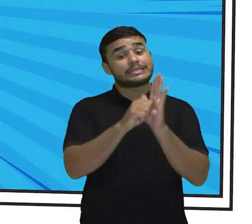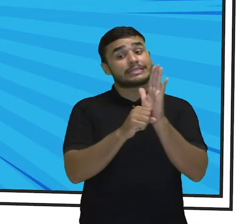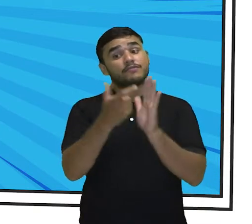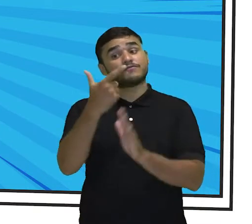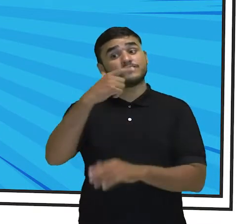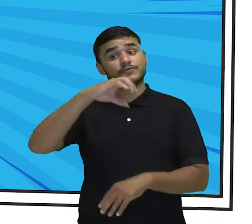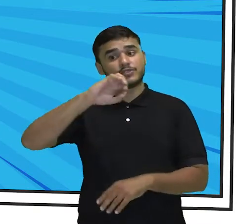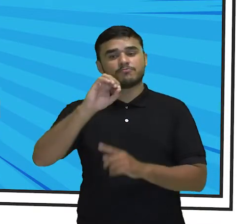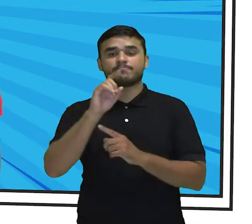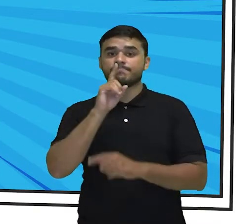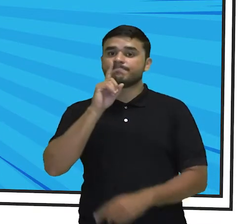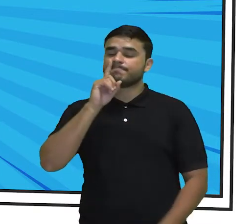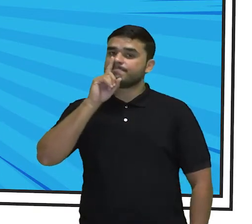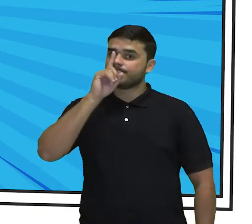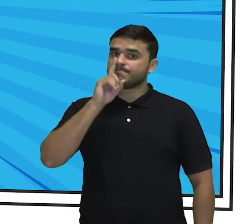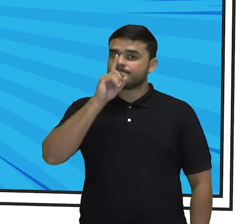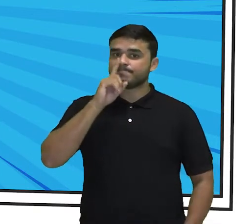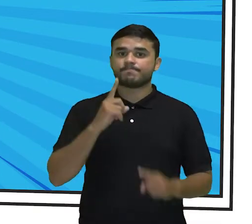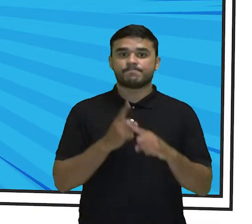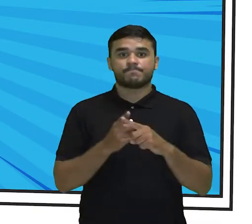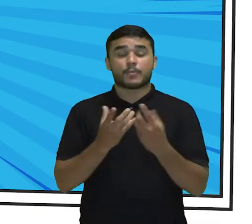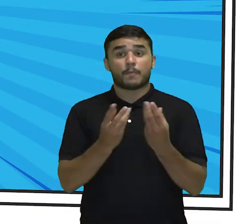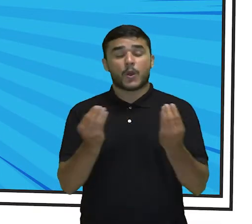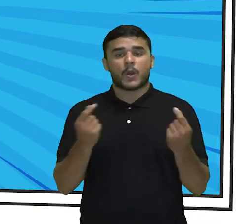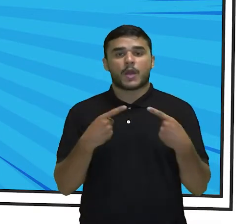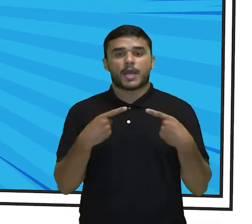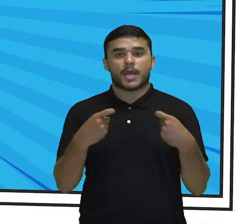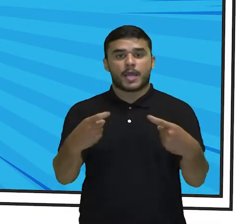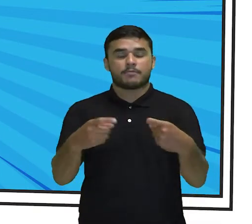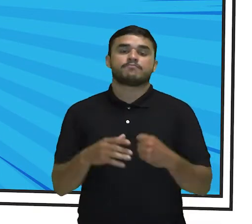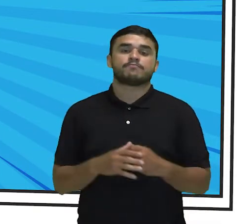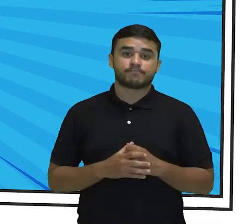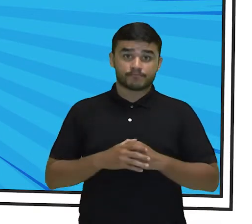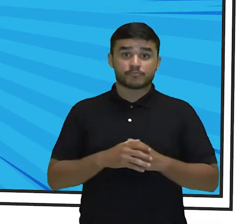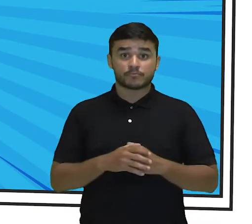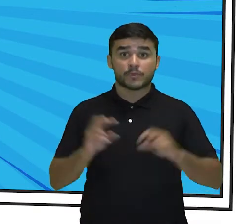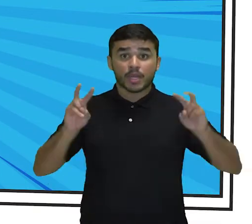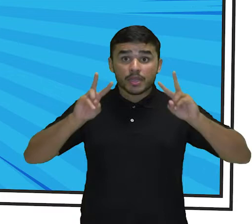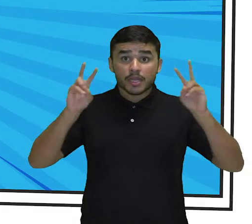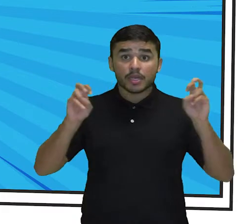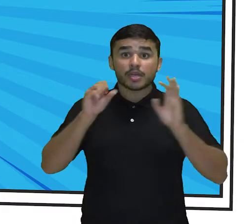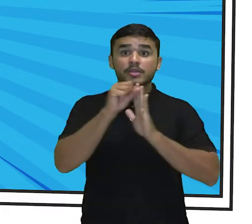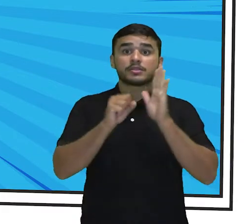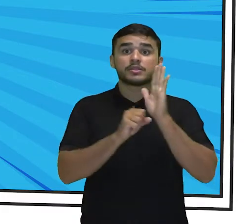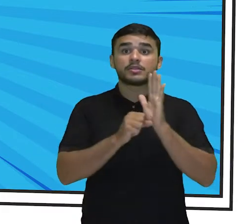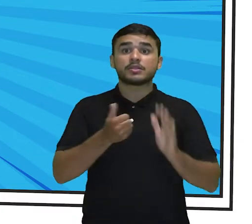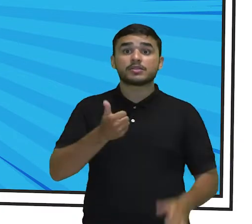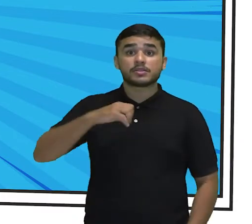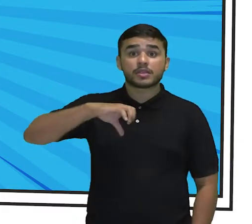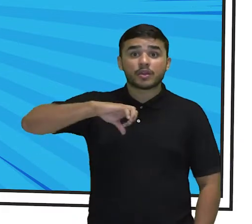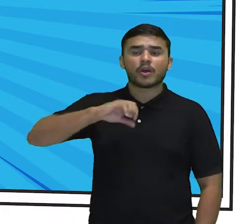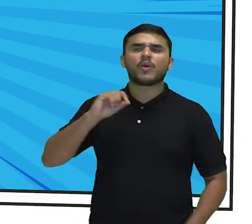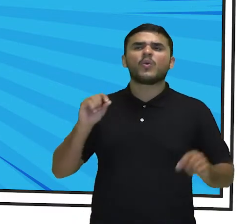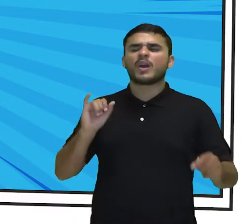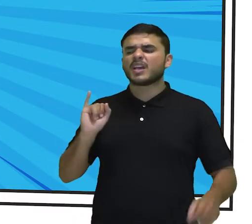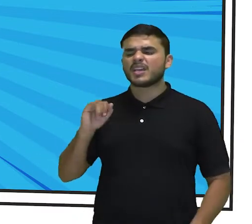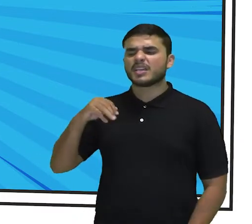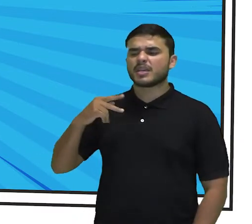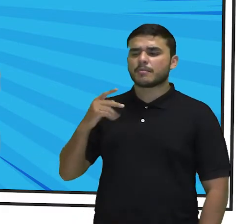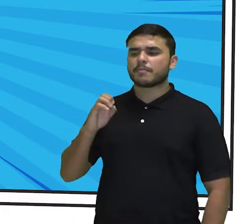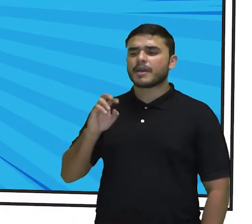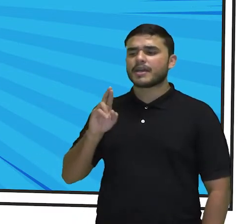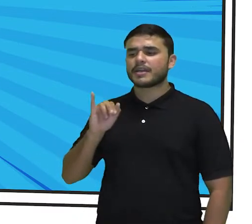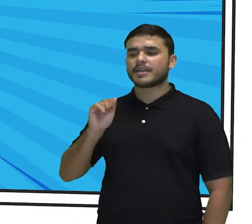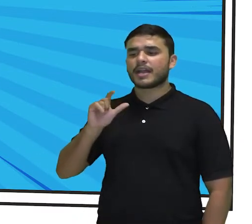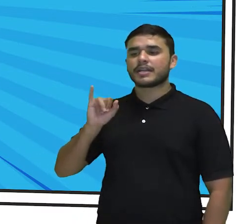quando você for avaliar o século XIX, pegue principalmente esse tema, imperialismo, que é a fonte econômica que chega a